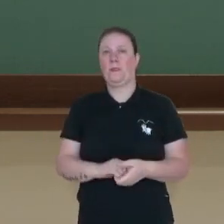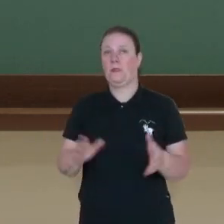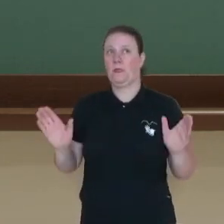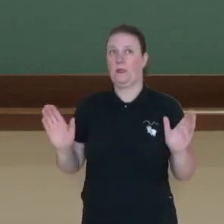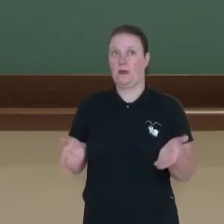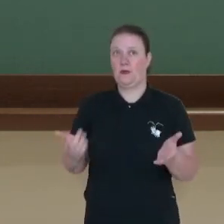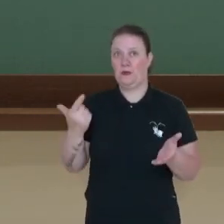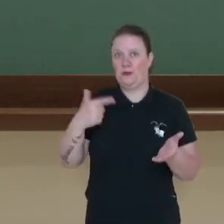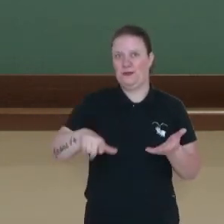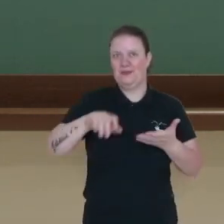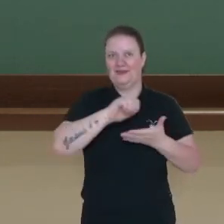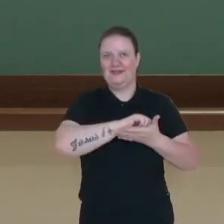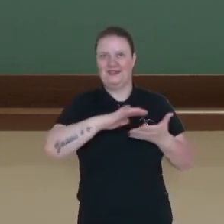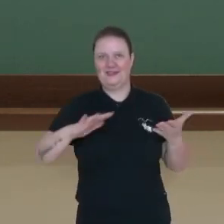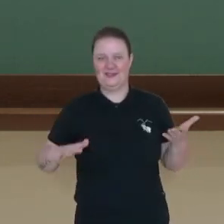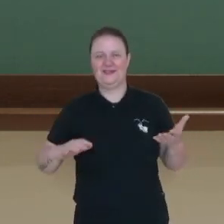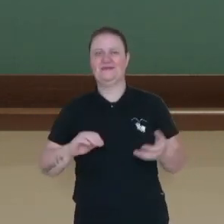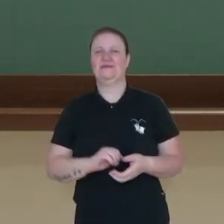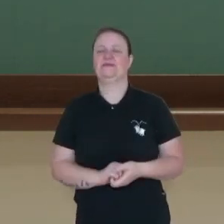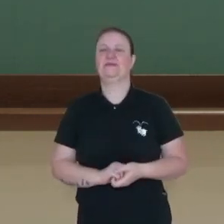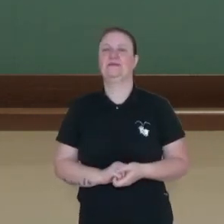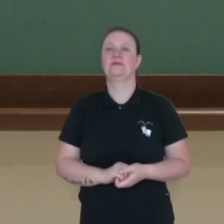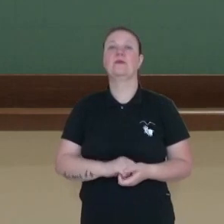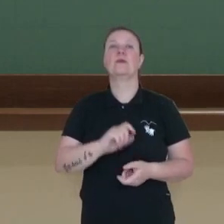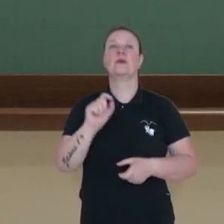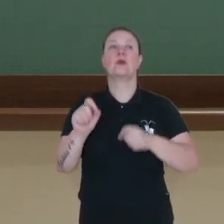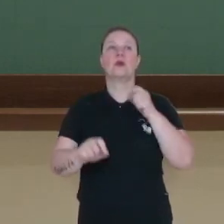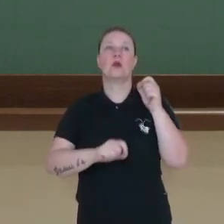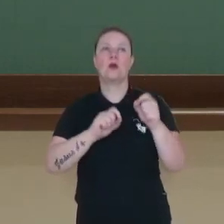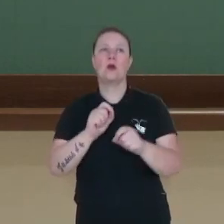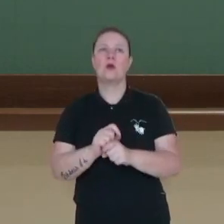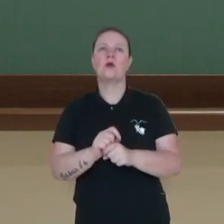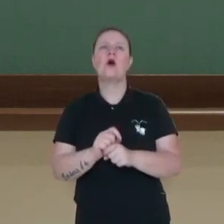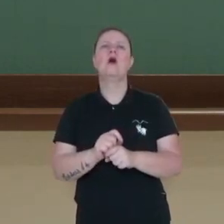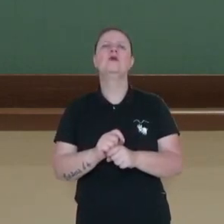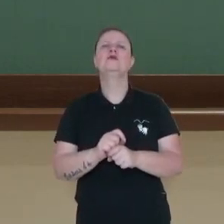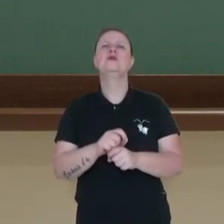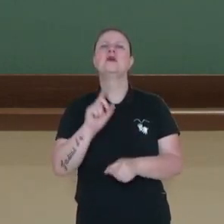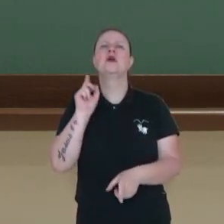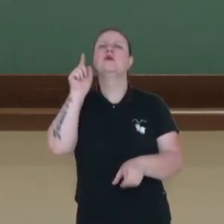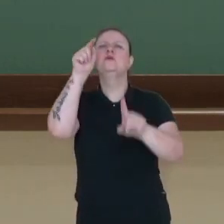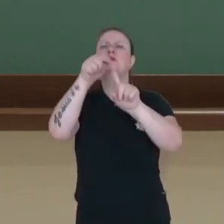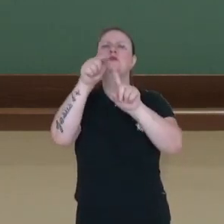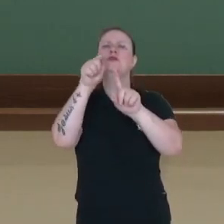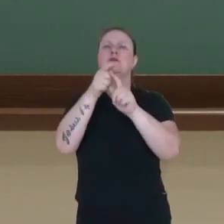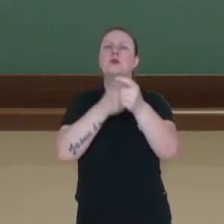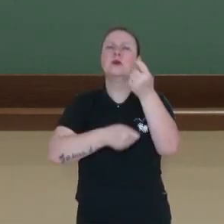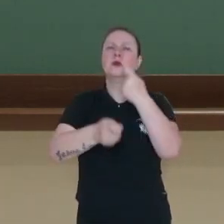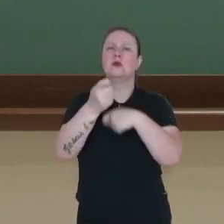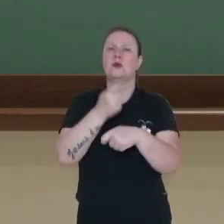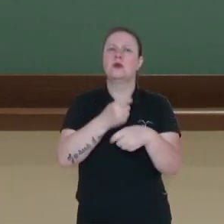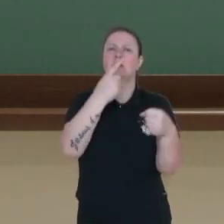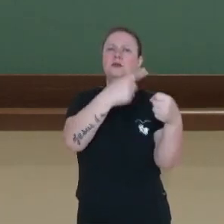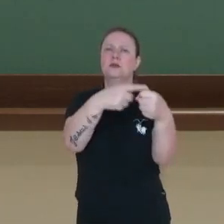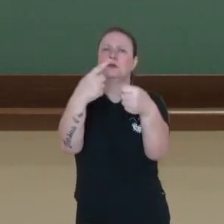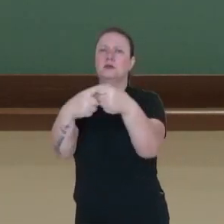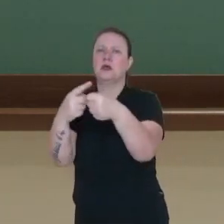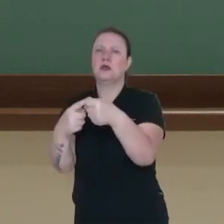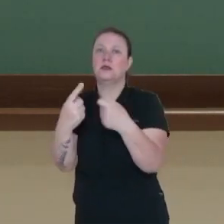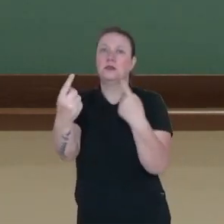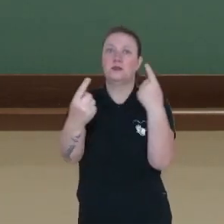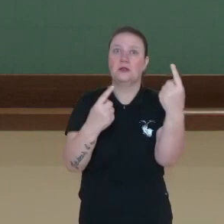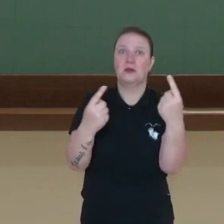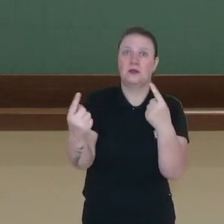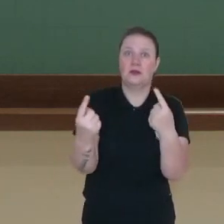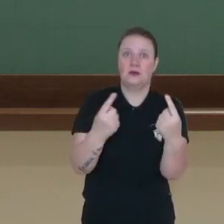faz mais uma atividade, né? Qual a vocação econômica do seu município, da sua região, né? Escreva